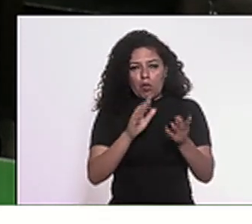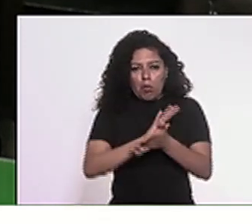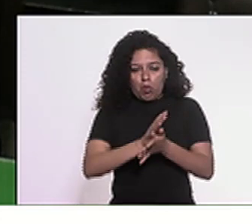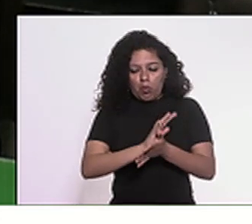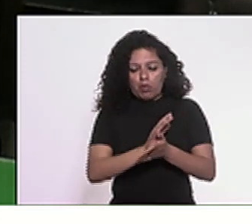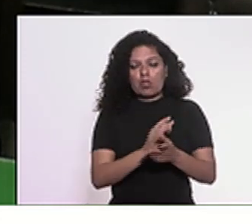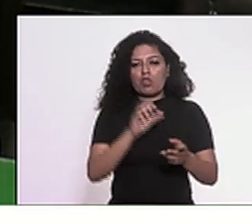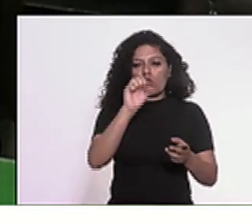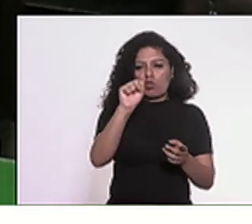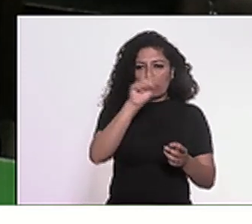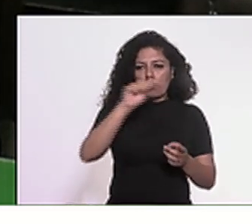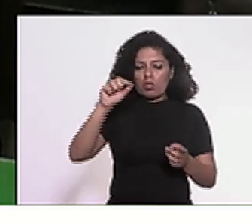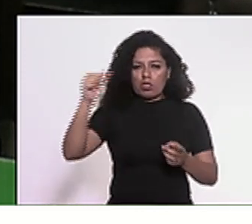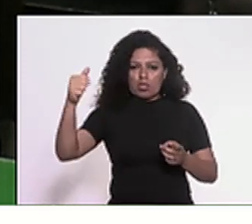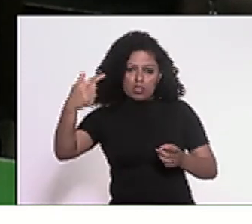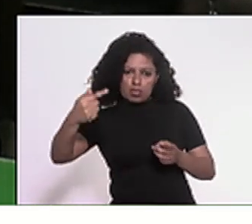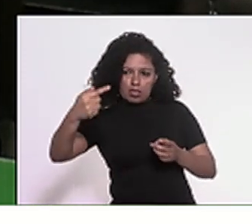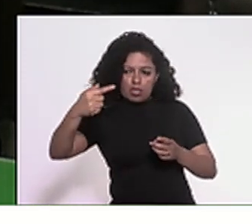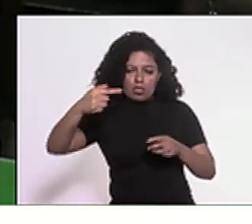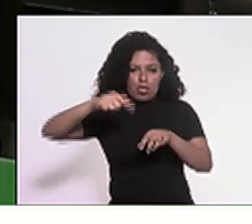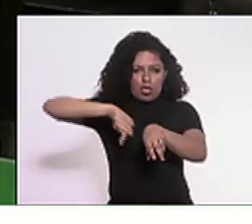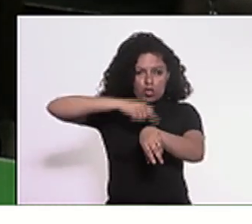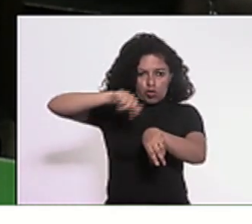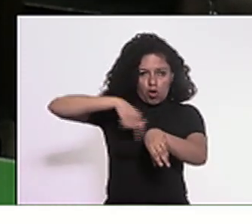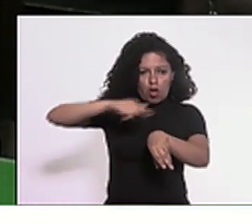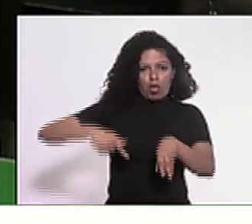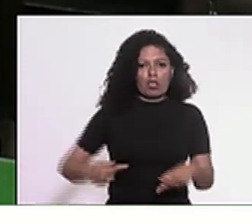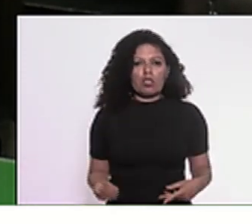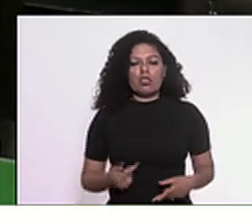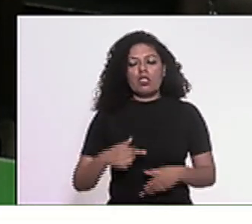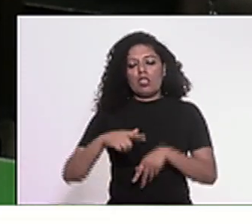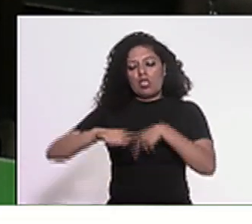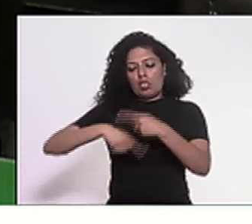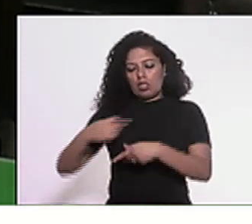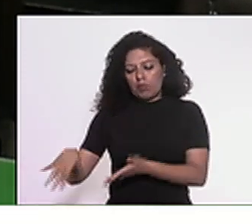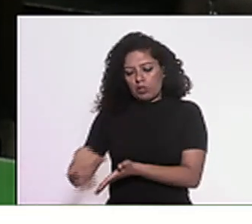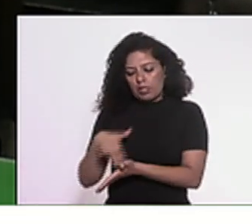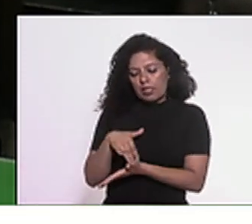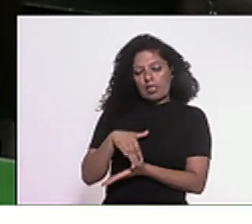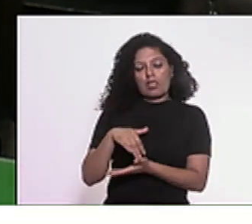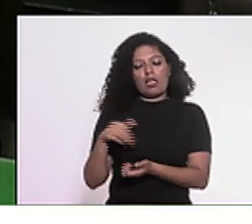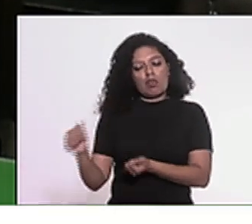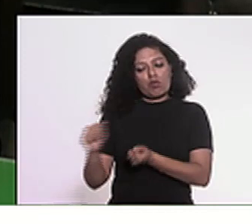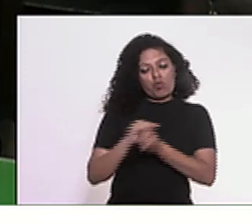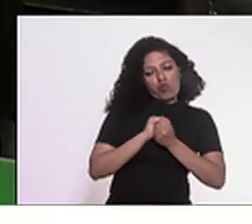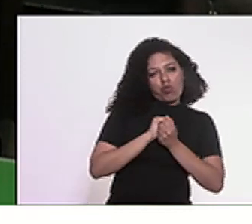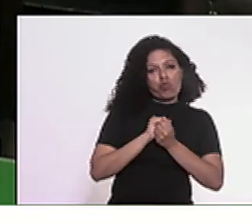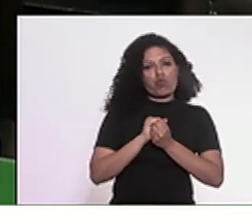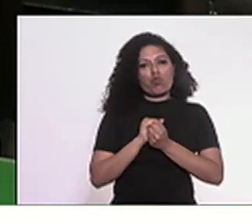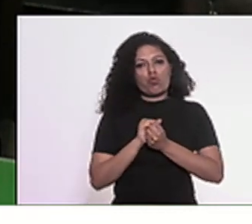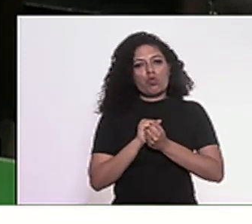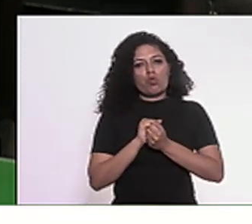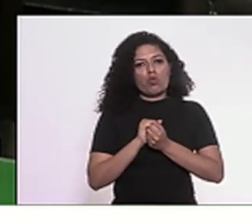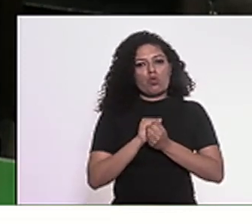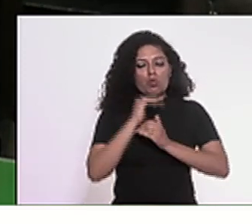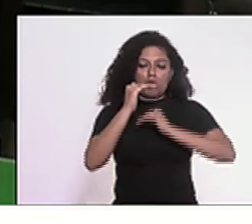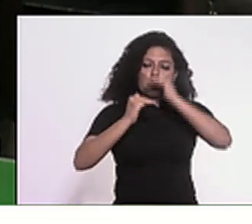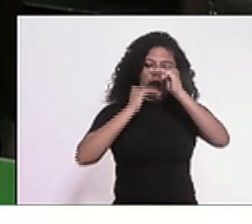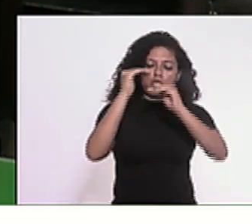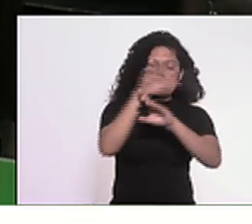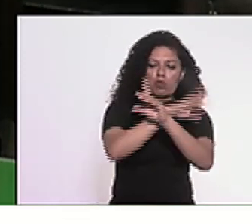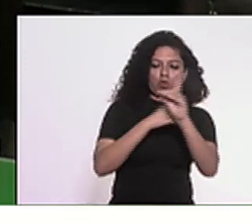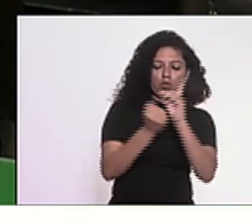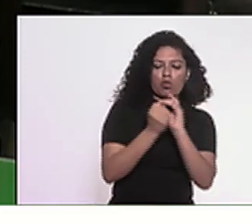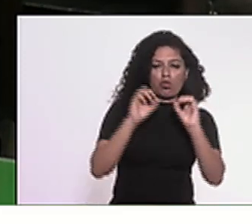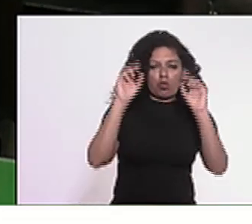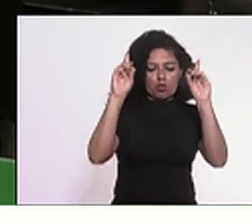17. E com a nossa chegada e a chegada da secretária Cristina na Secretaria de Desenvolvimento Social e Direitos